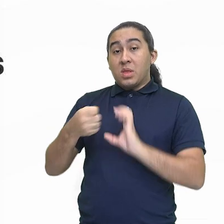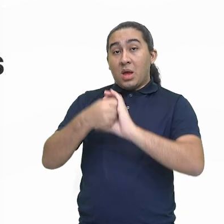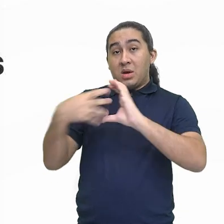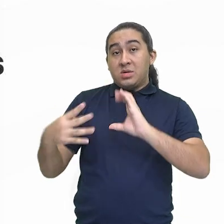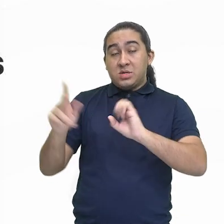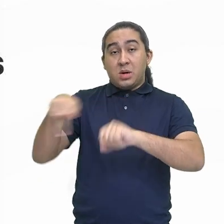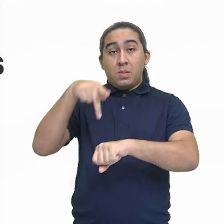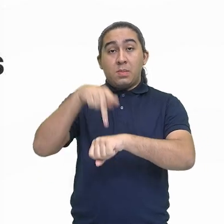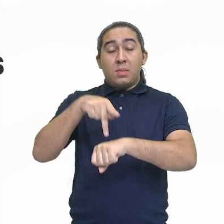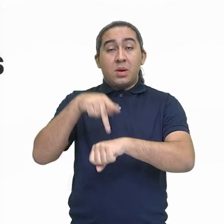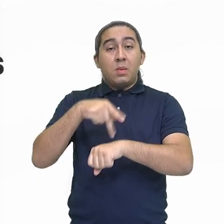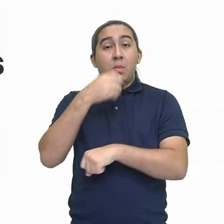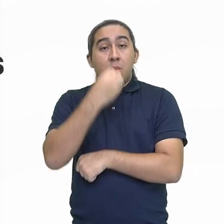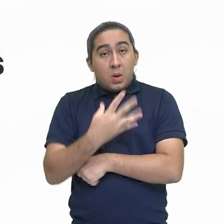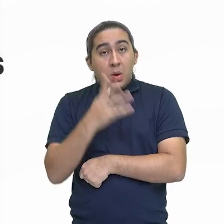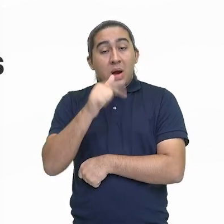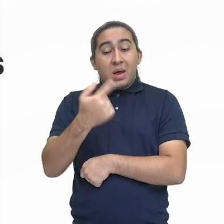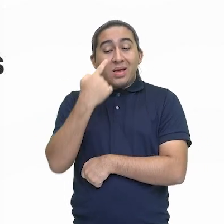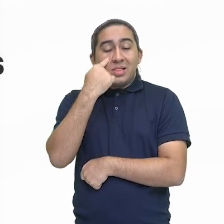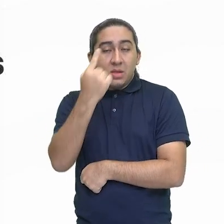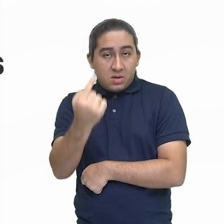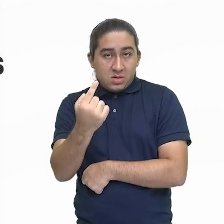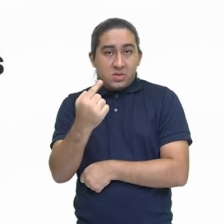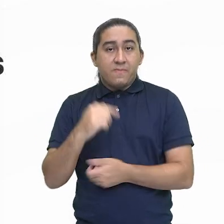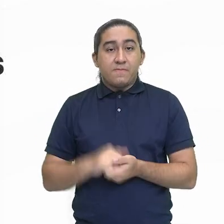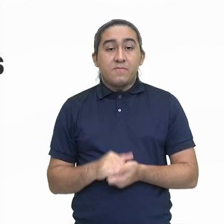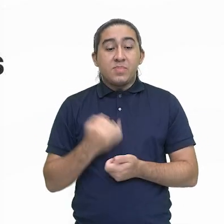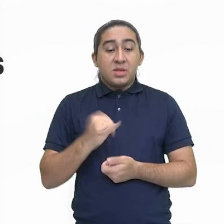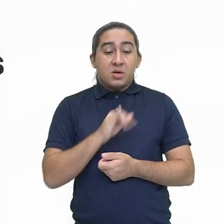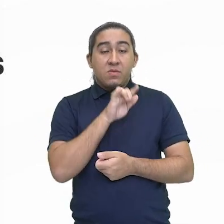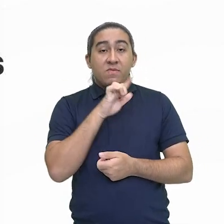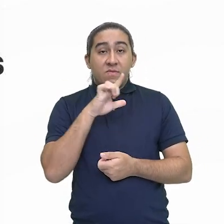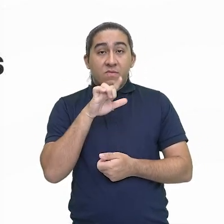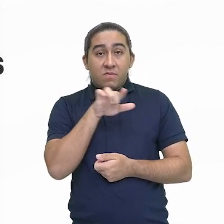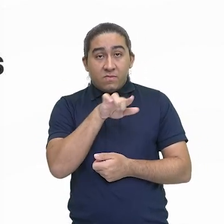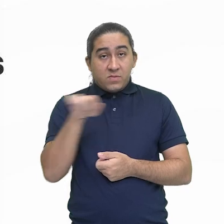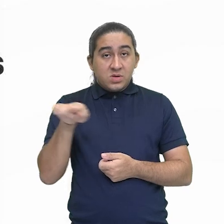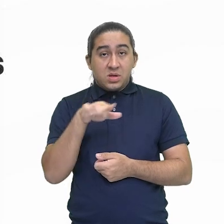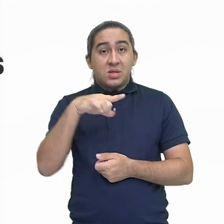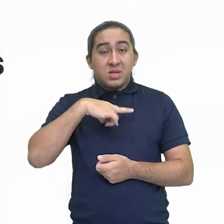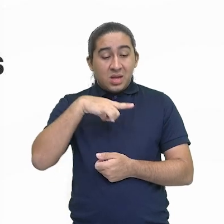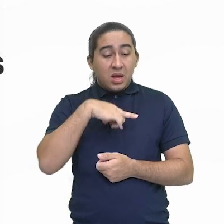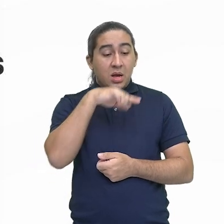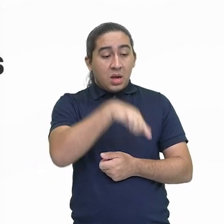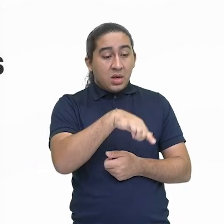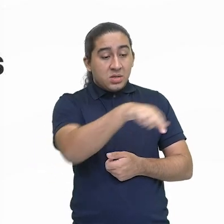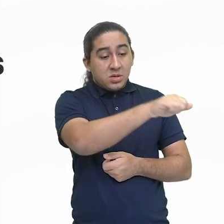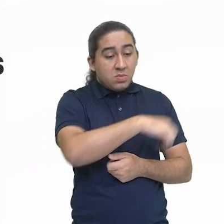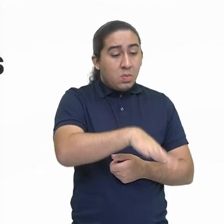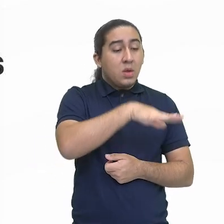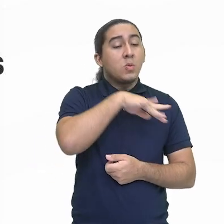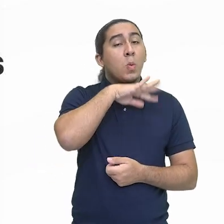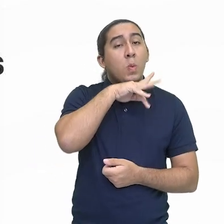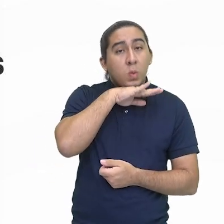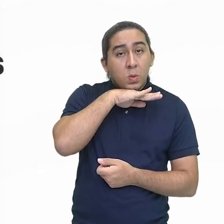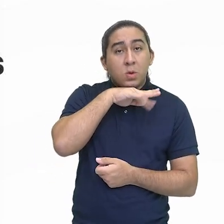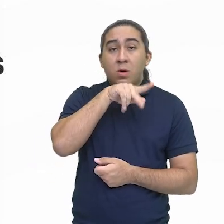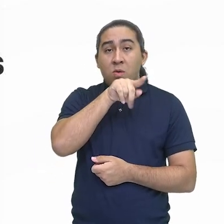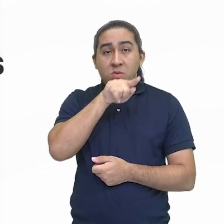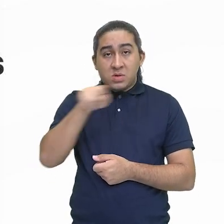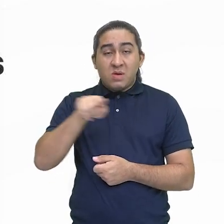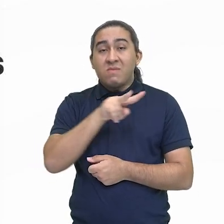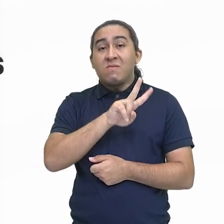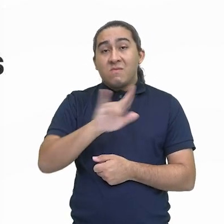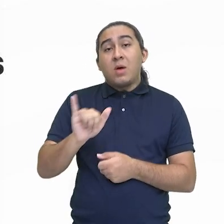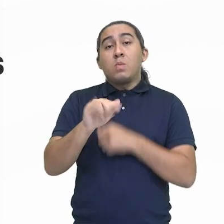a população. Então, se você tem um fator repulsivo no lugar em onde você mora, você não vai procurar um lugar que esteja numa